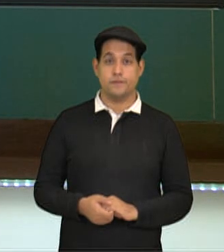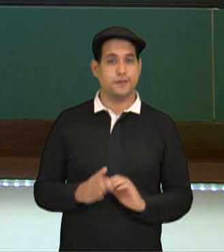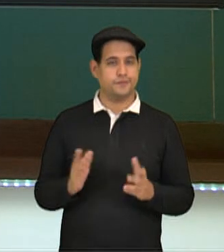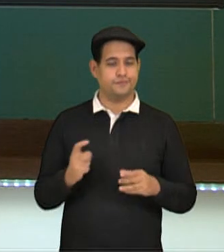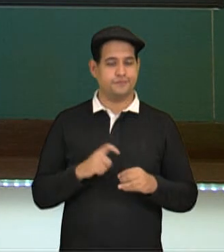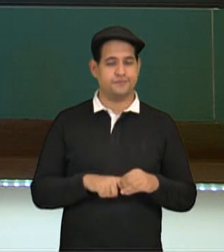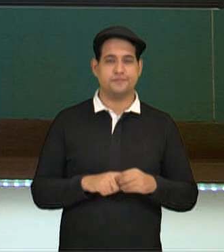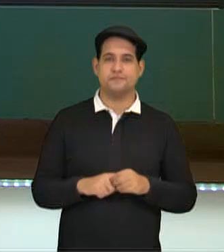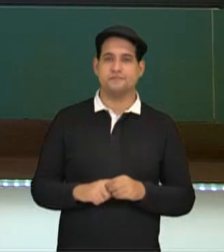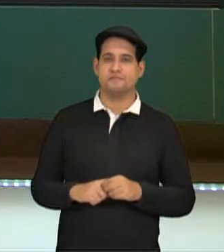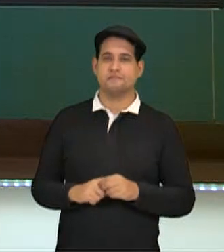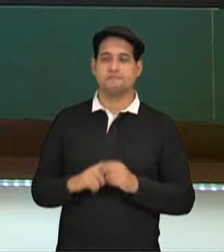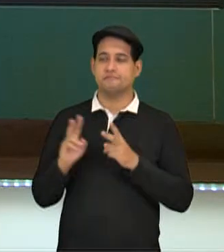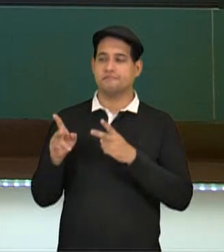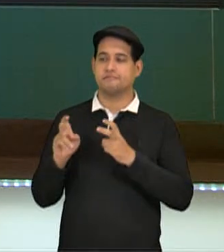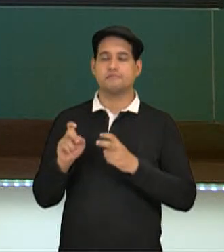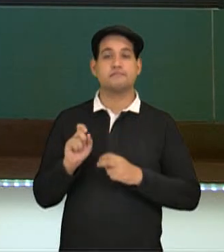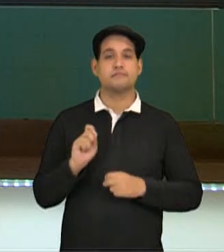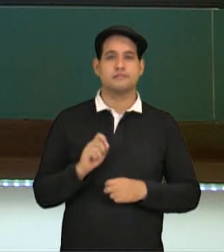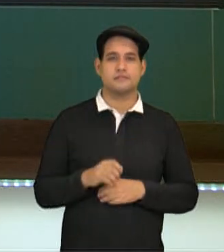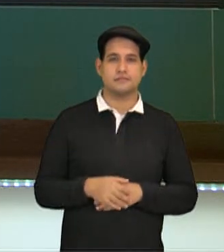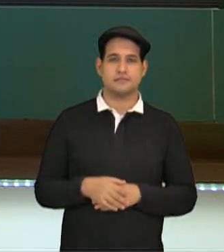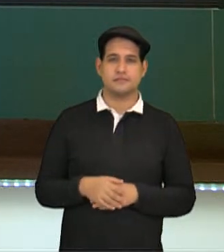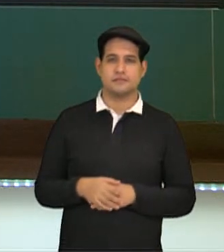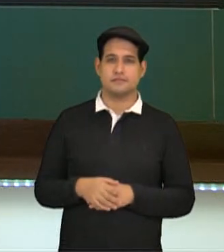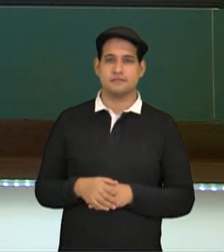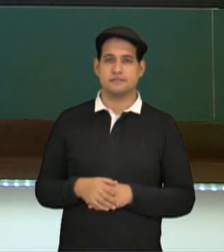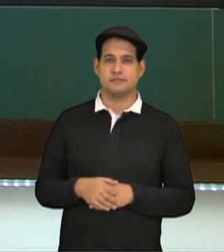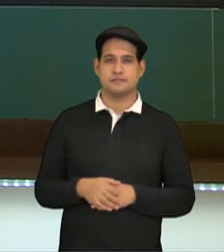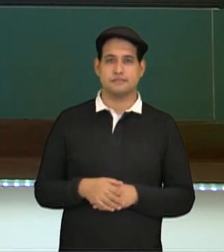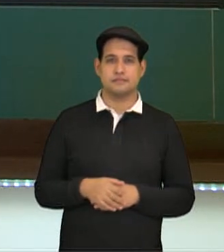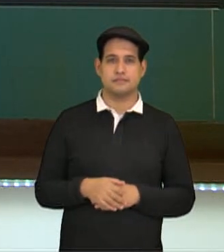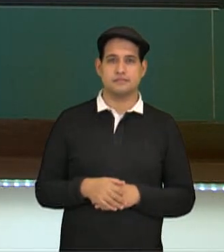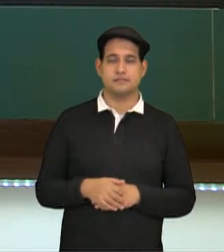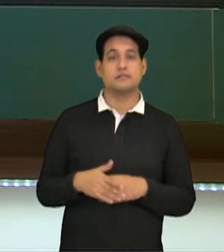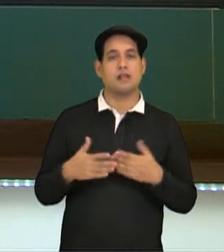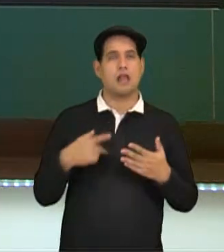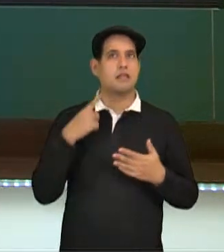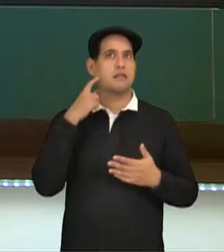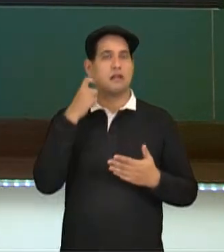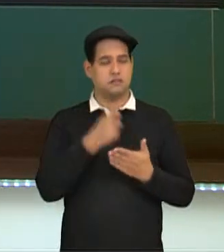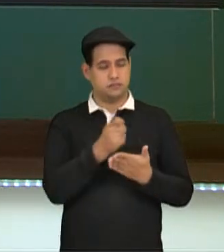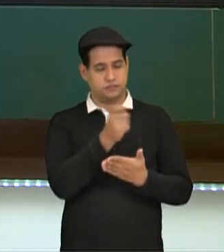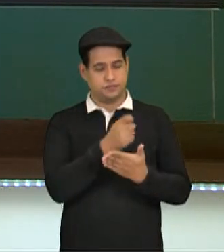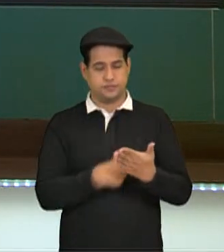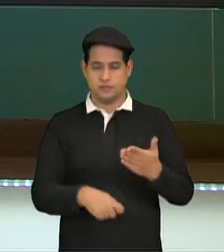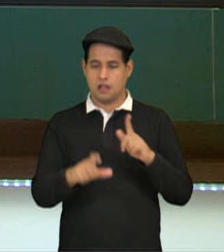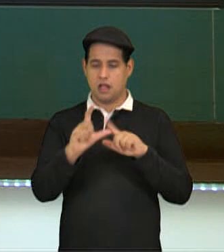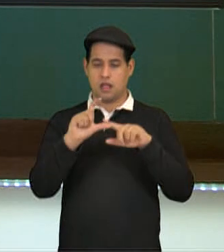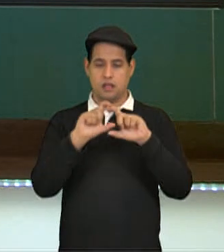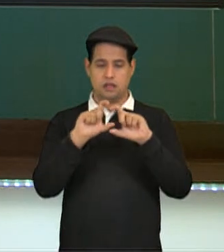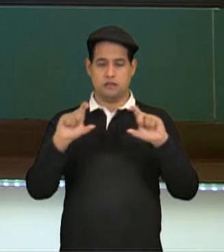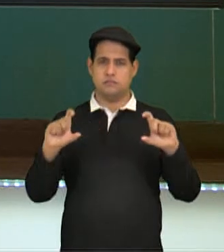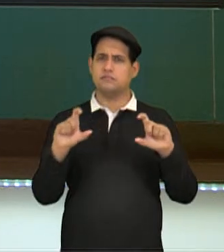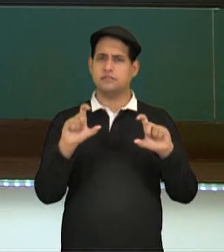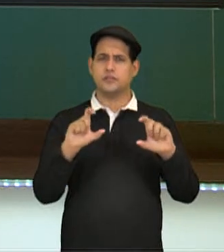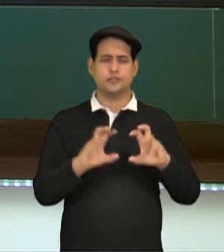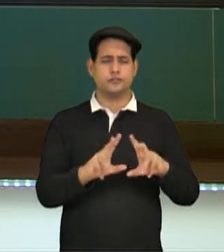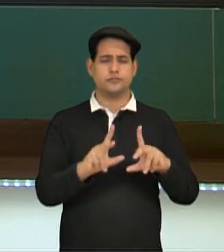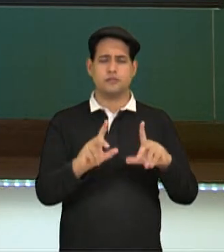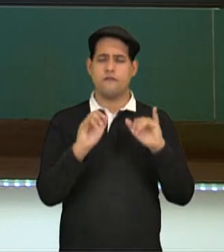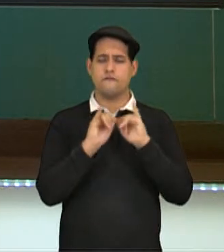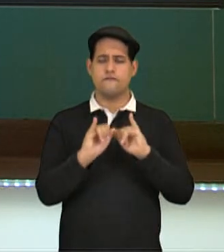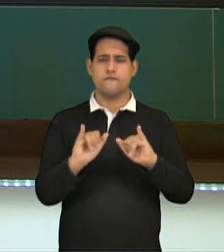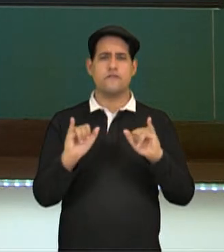Voltando então, pessoal, observem lá que a ideia de escrever com letras maiúsculas a palavra toda dentro de um